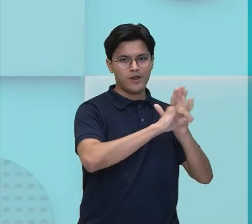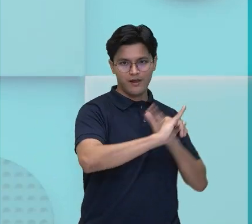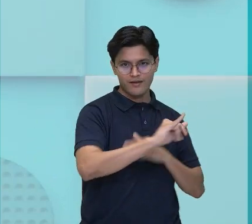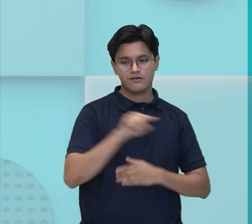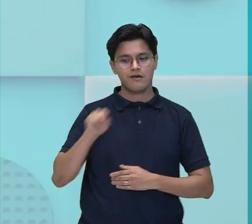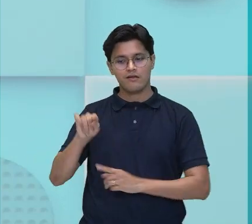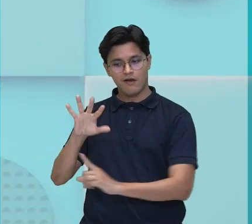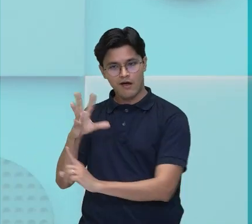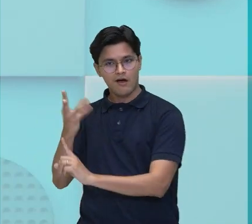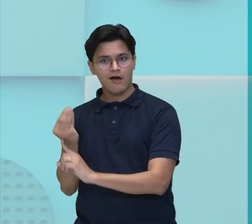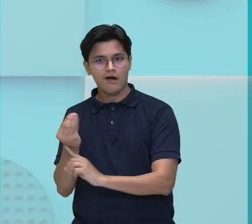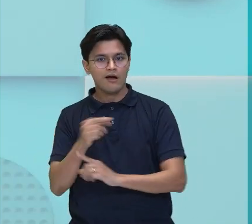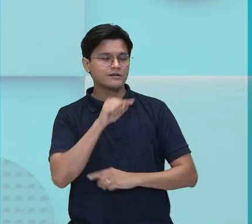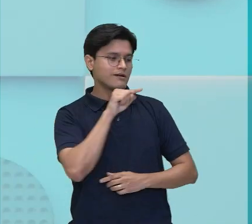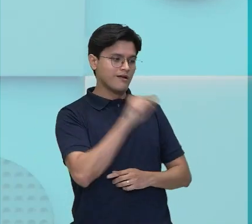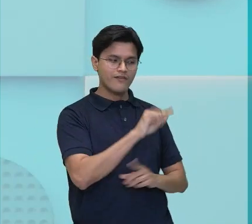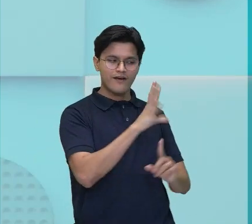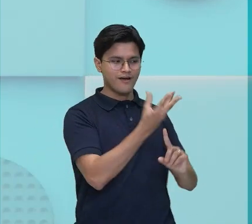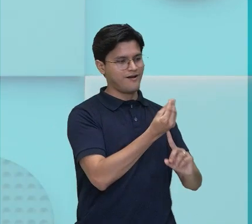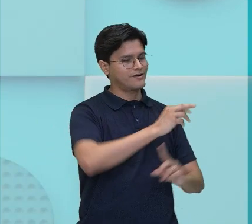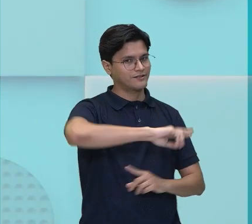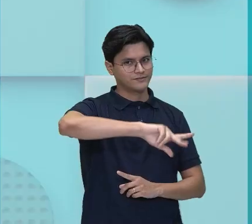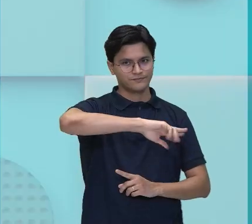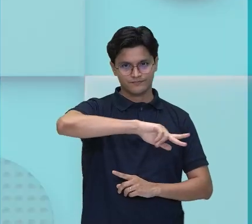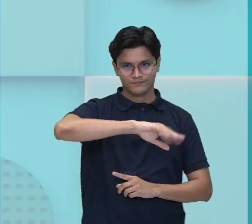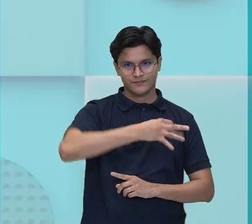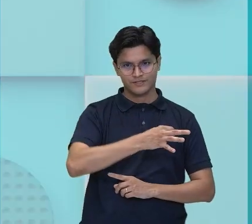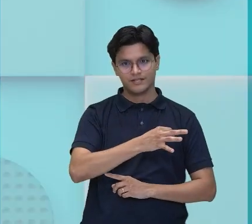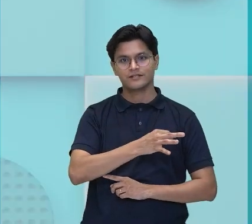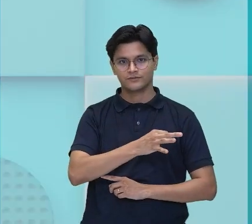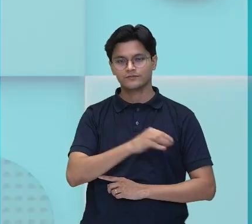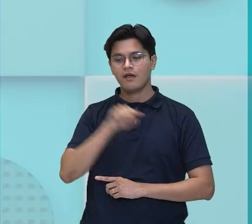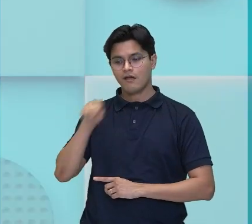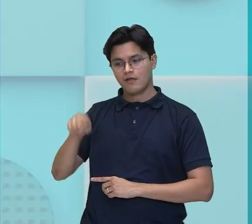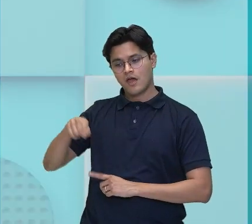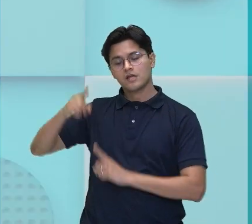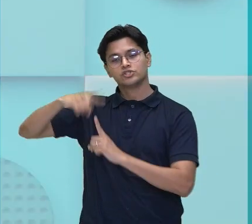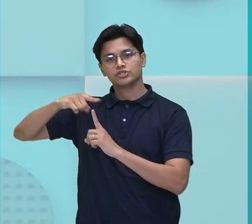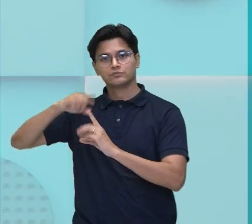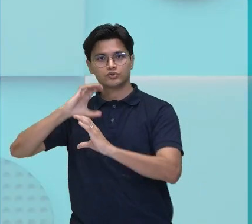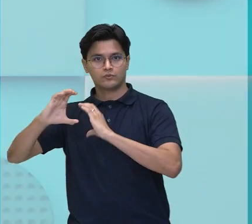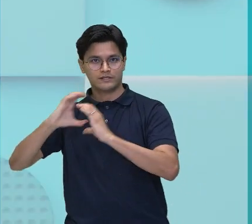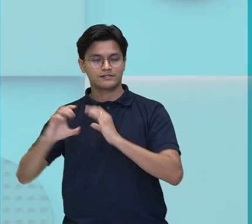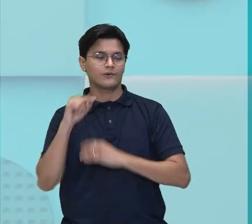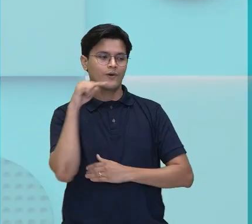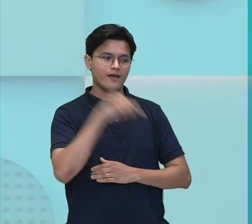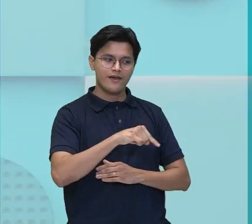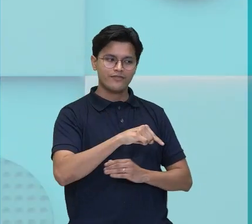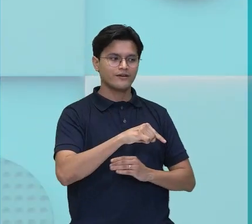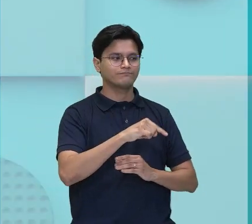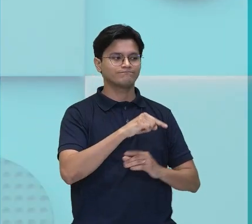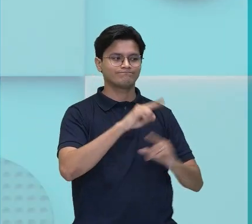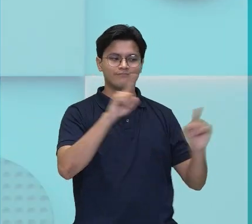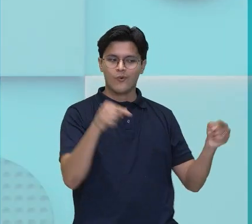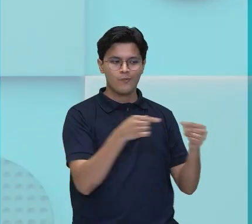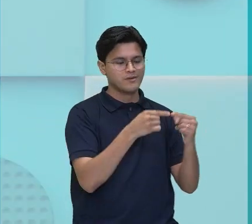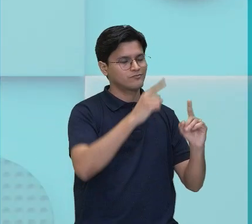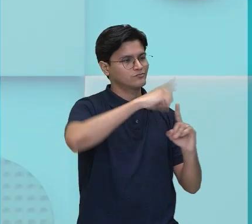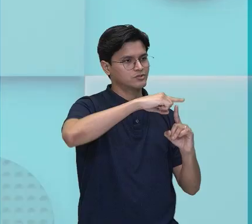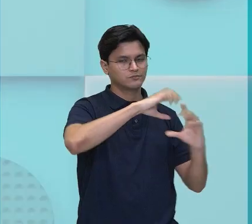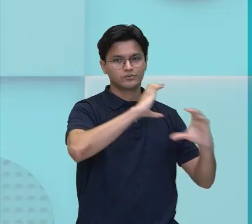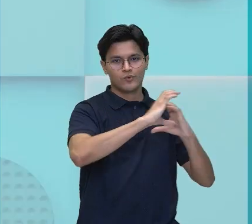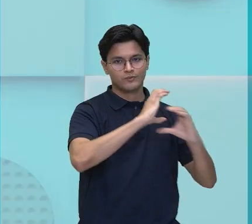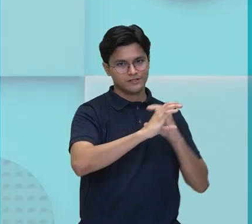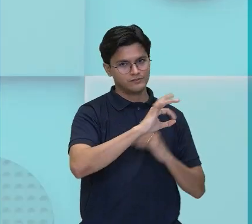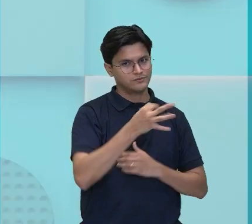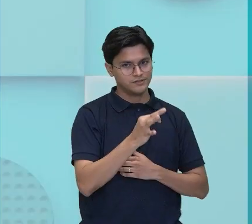como comunicação, a outra não. Para alguns vão dizer que não. Certo? E aí, quando a gente fala de pichação,